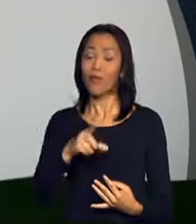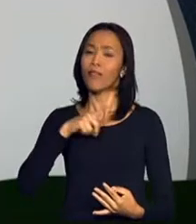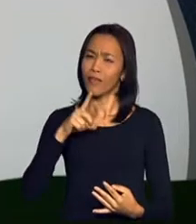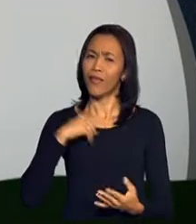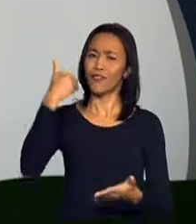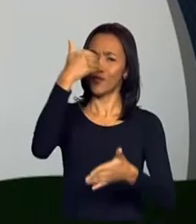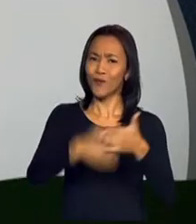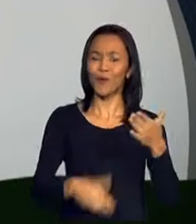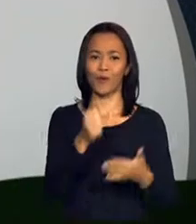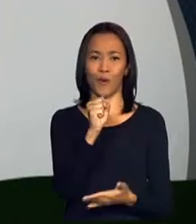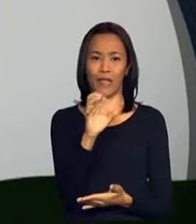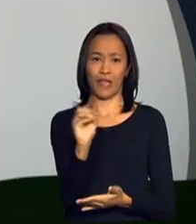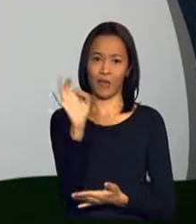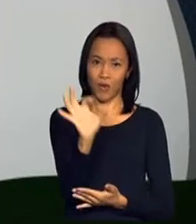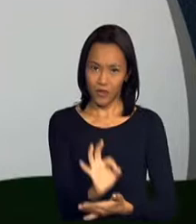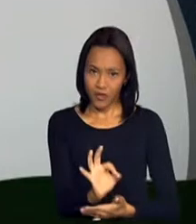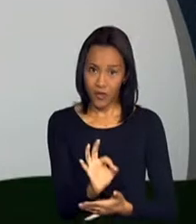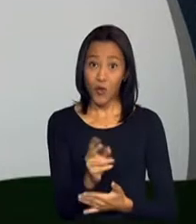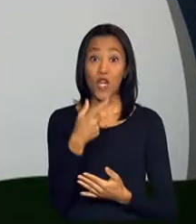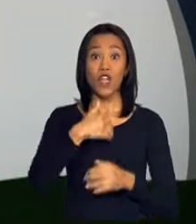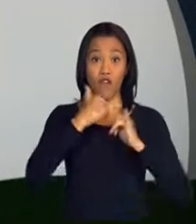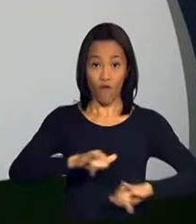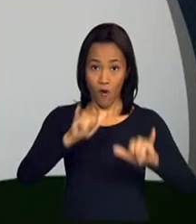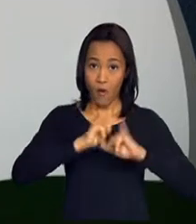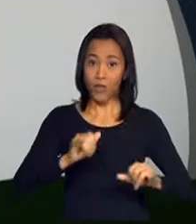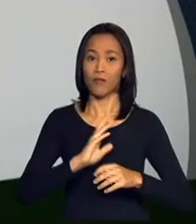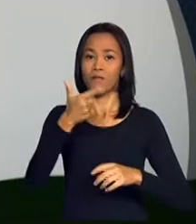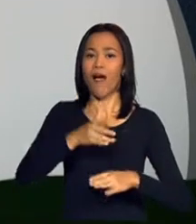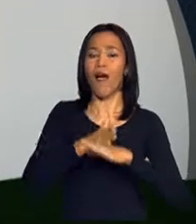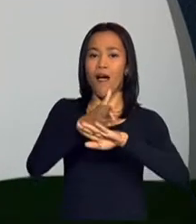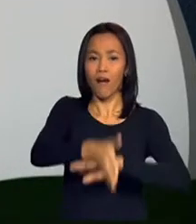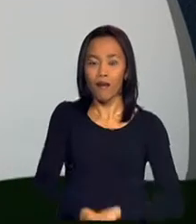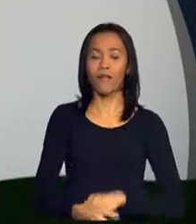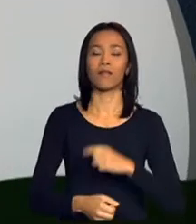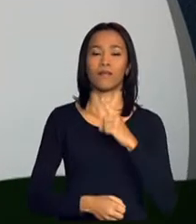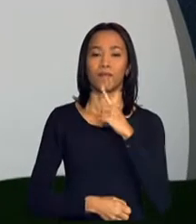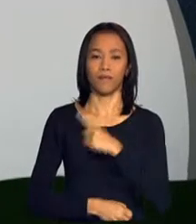desconto de 80%. Informações